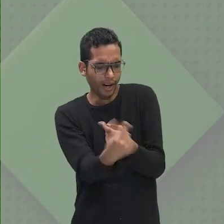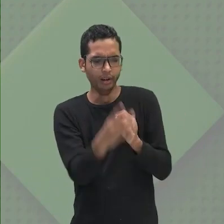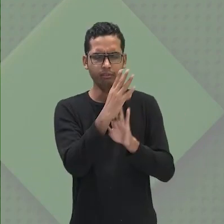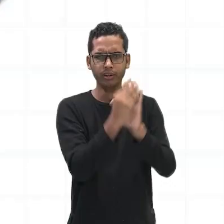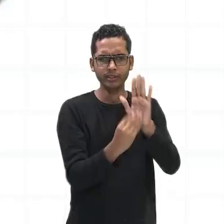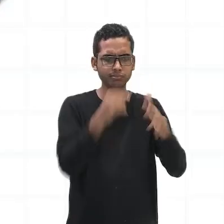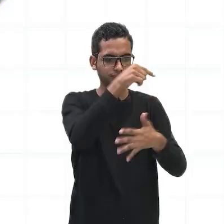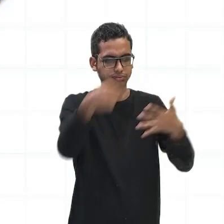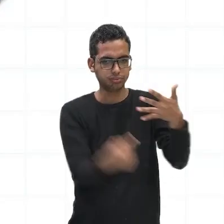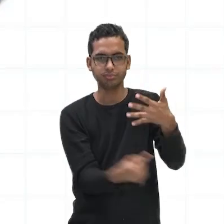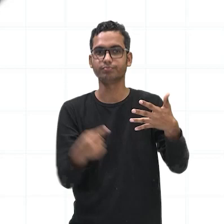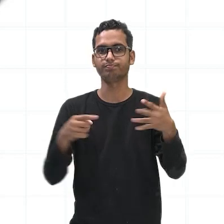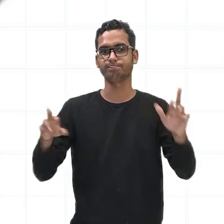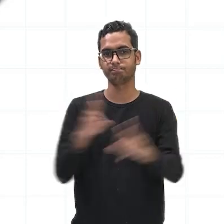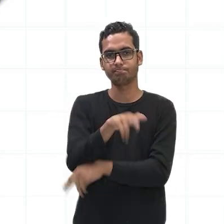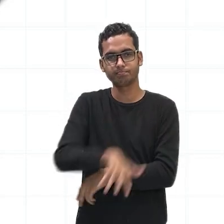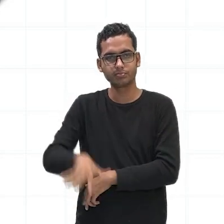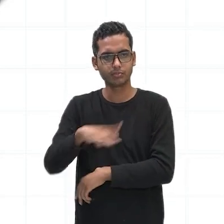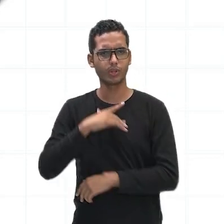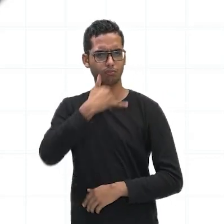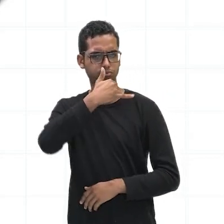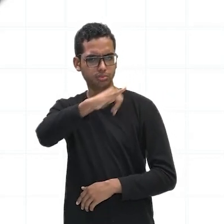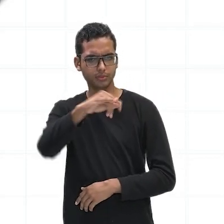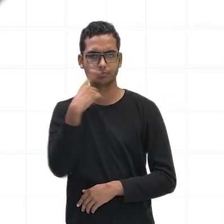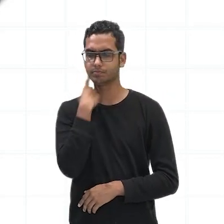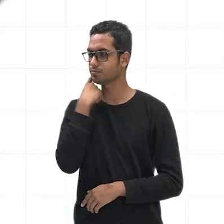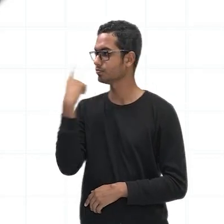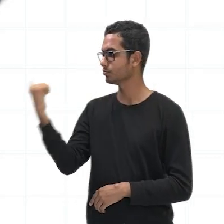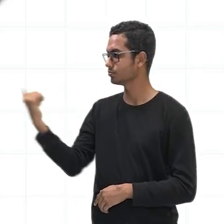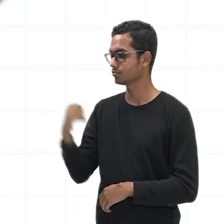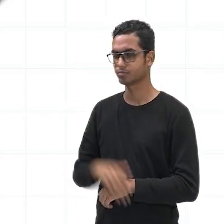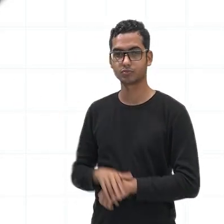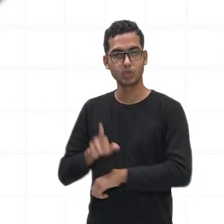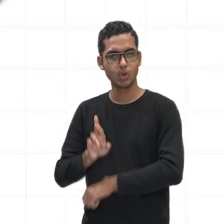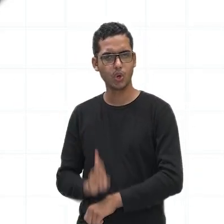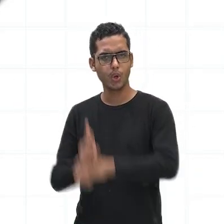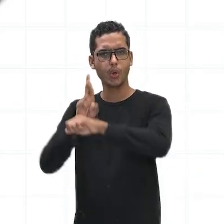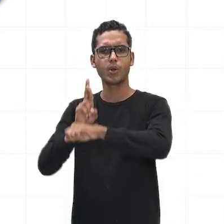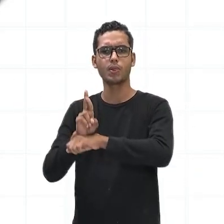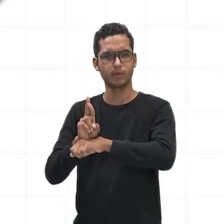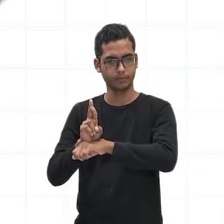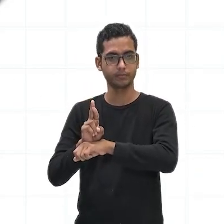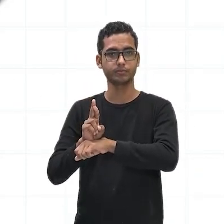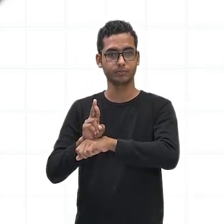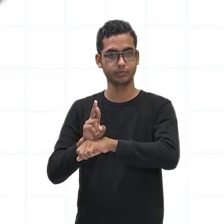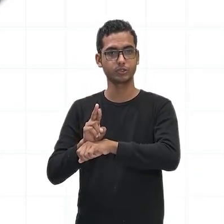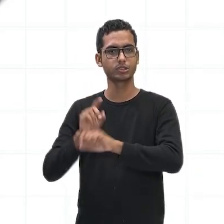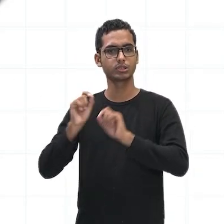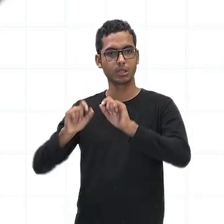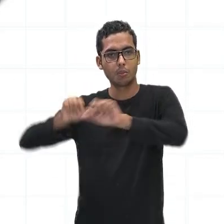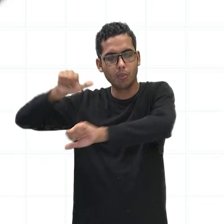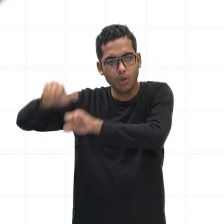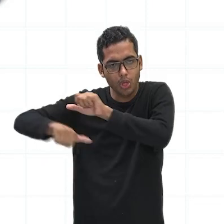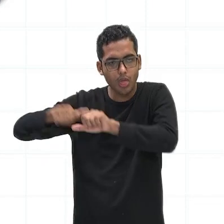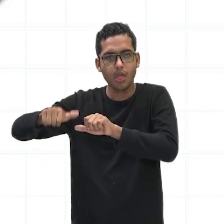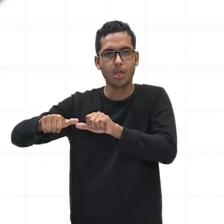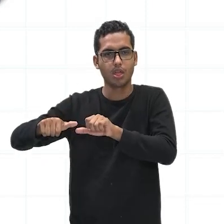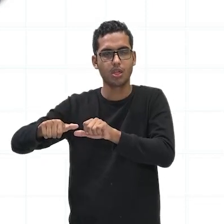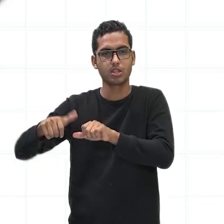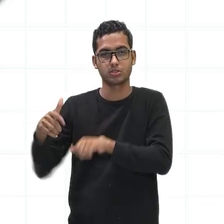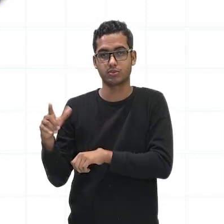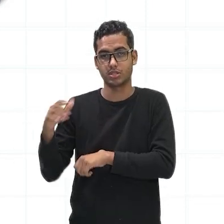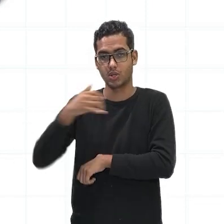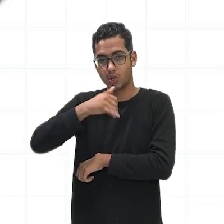a energia, né? Agora a gente vai ver que muitos recursos renováveis e não renováveis são utilizados a